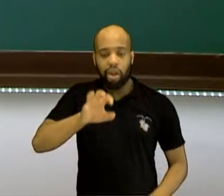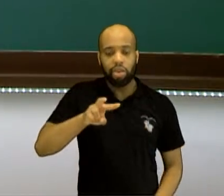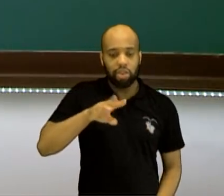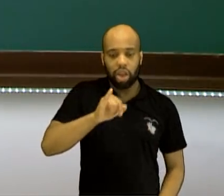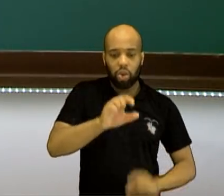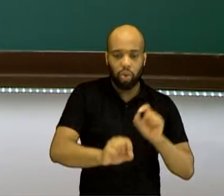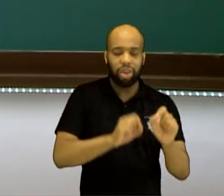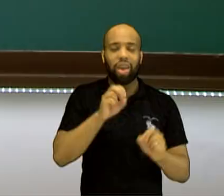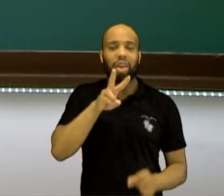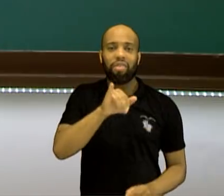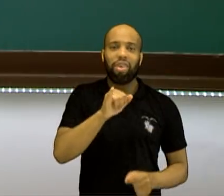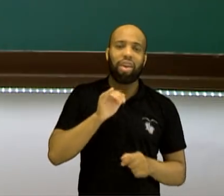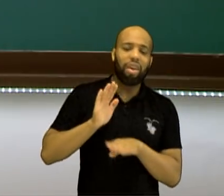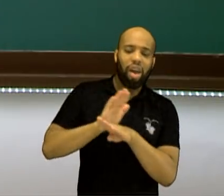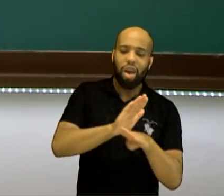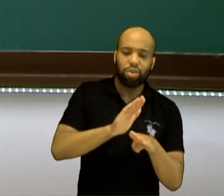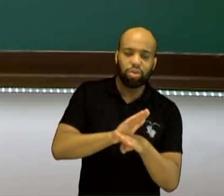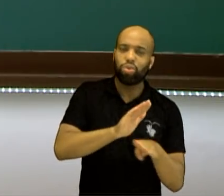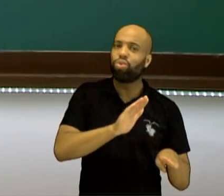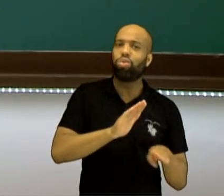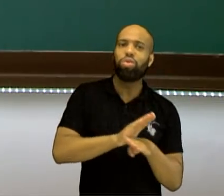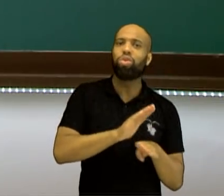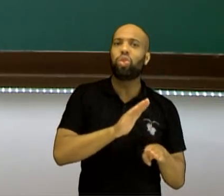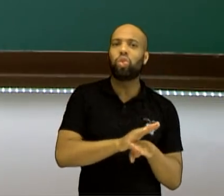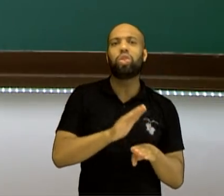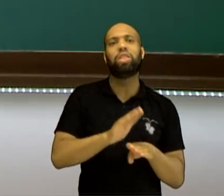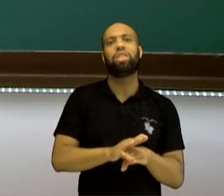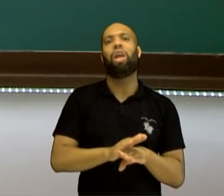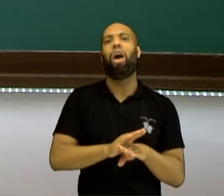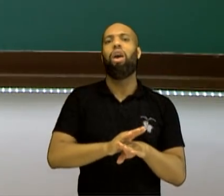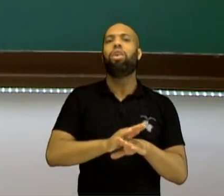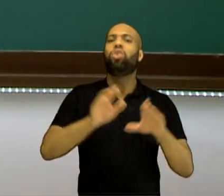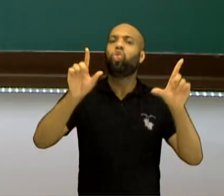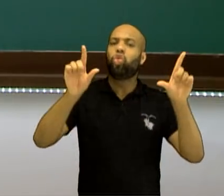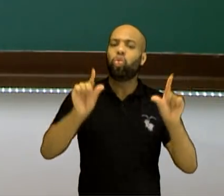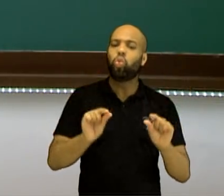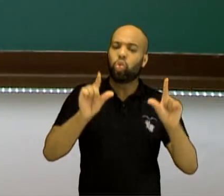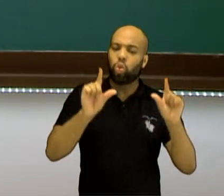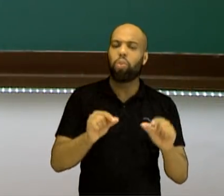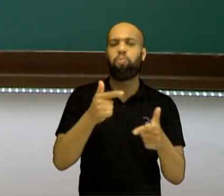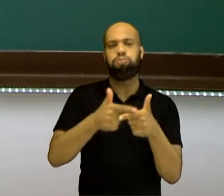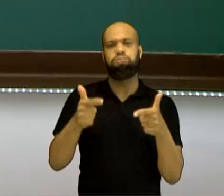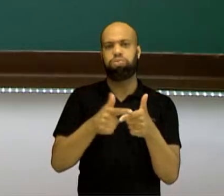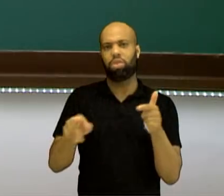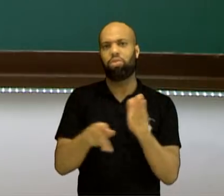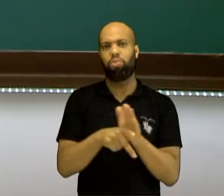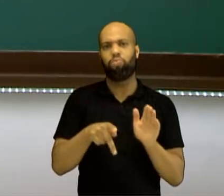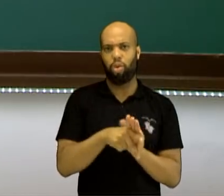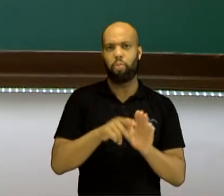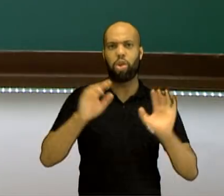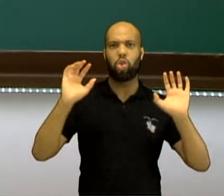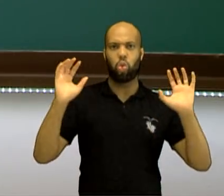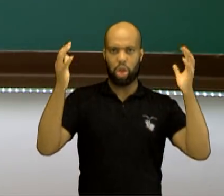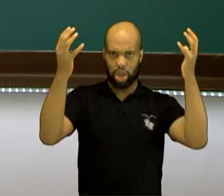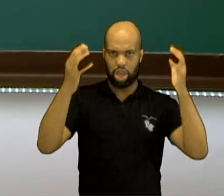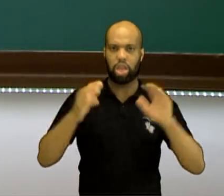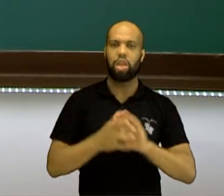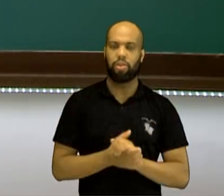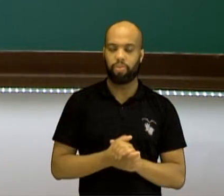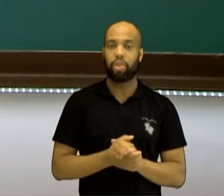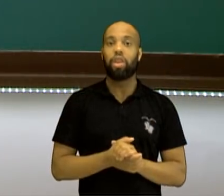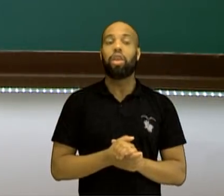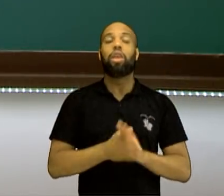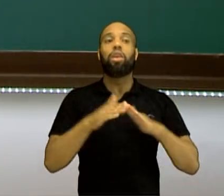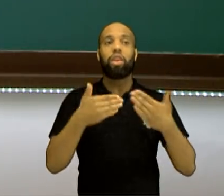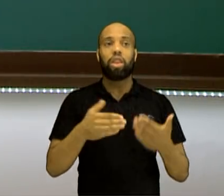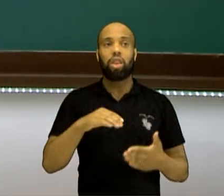né, para esses excessos climáticos, né, que nós estamos vivendo aí. Então a Rede C40, Curitiba vai liderar uma